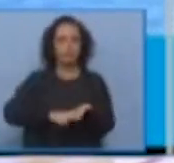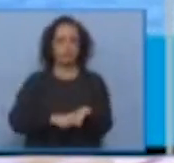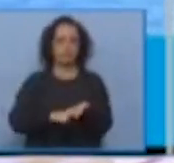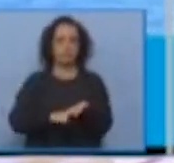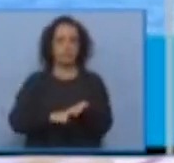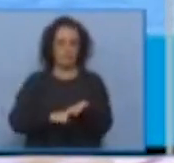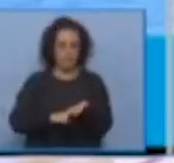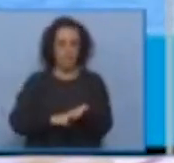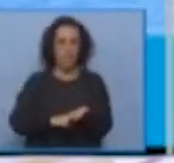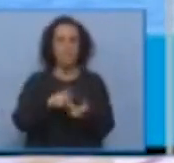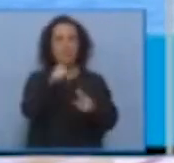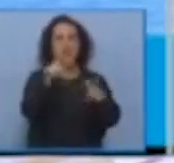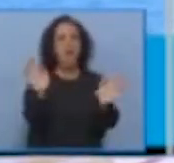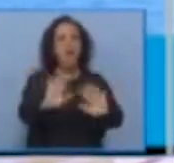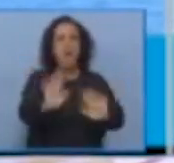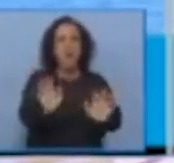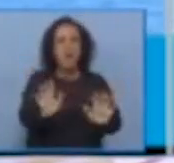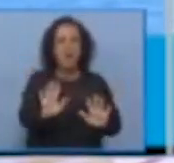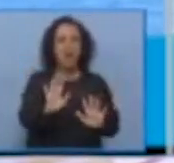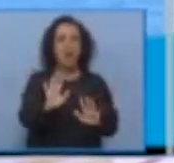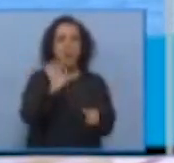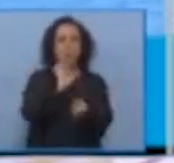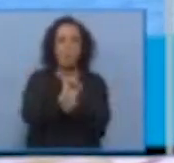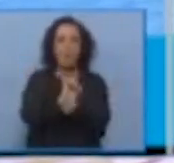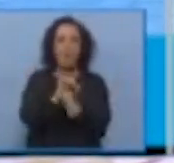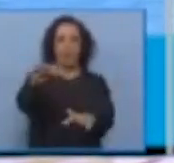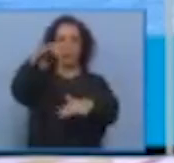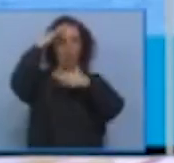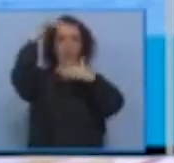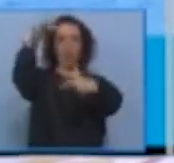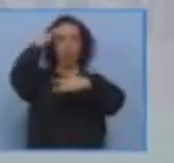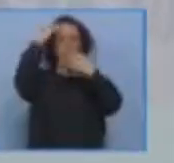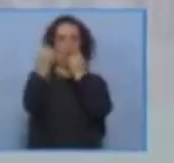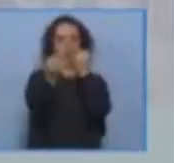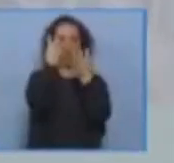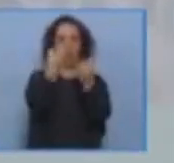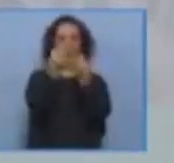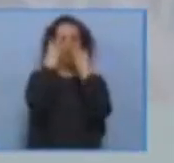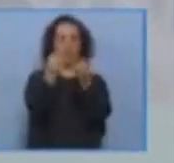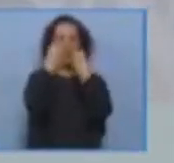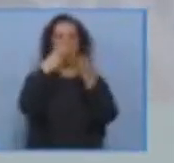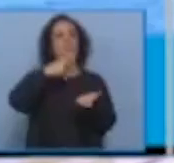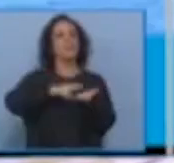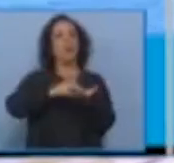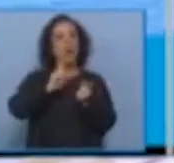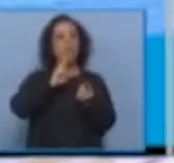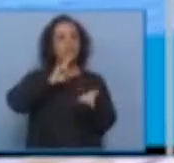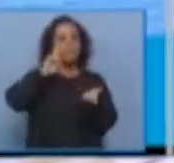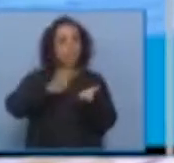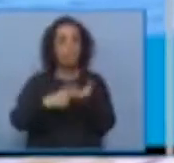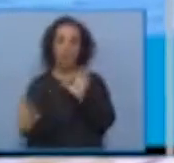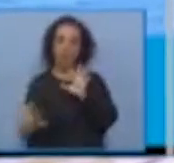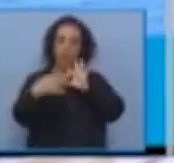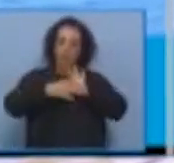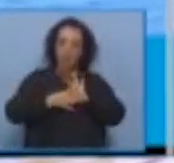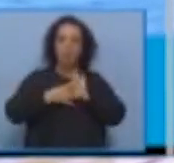se fica, digamos, numa transmissão teórica da verdade, mas vai ao encontro dessas